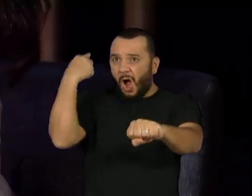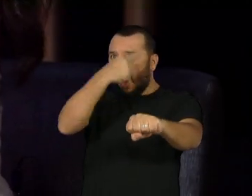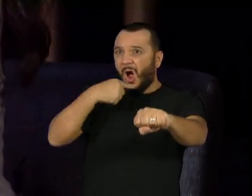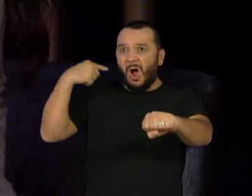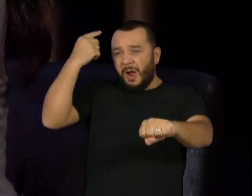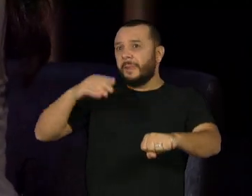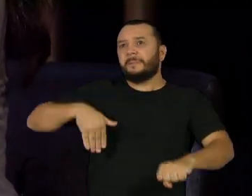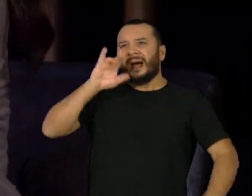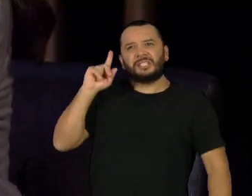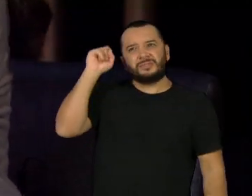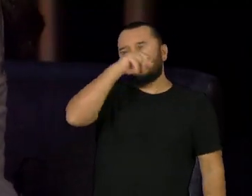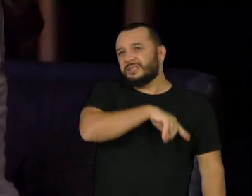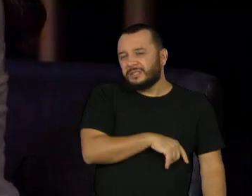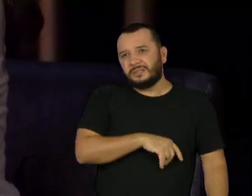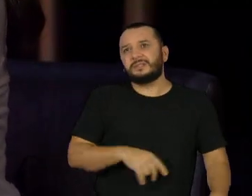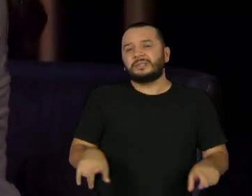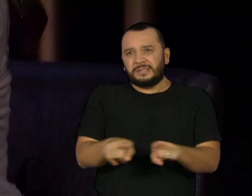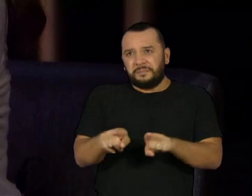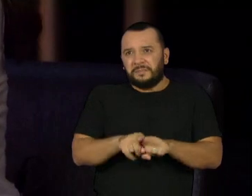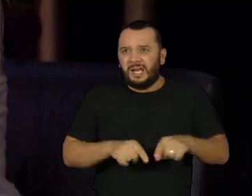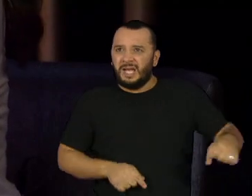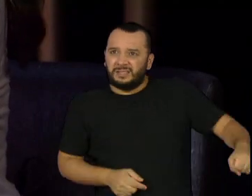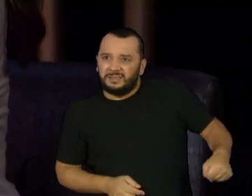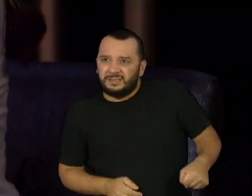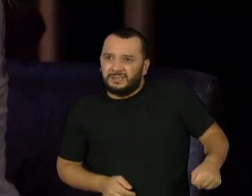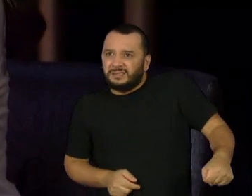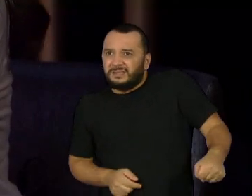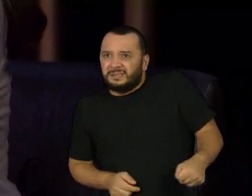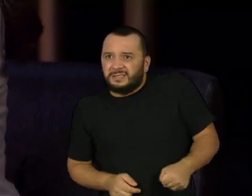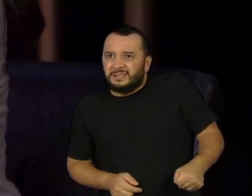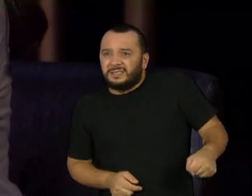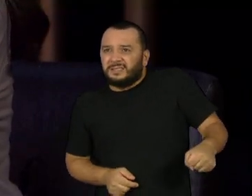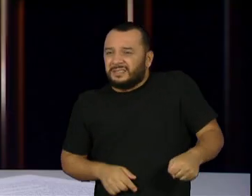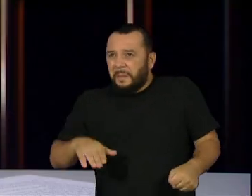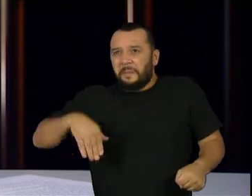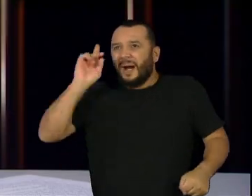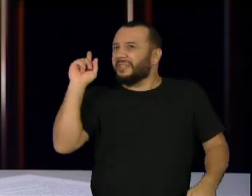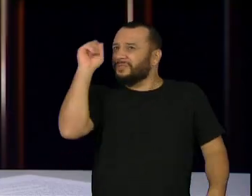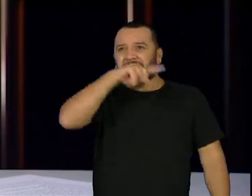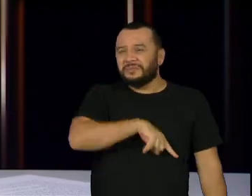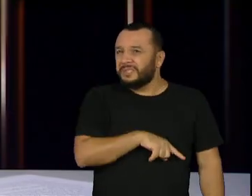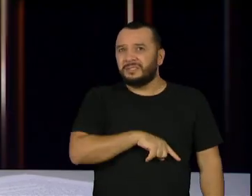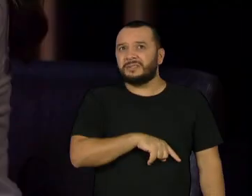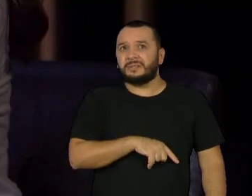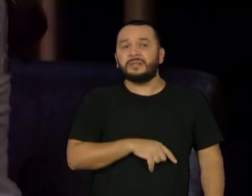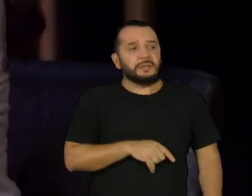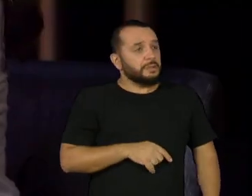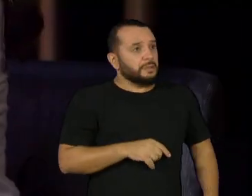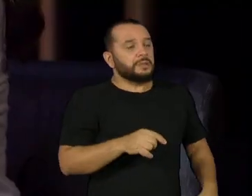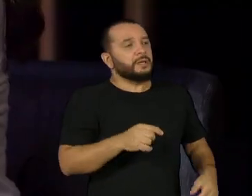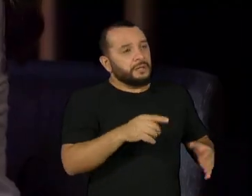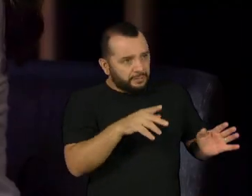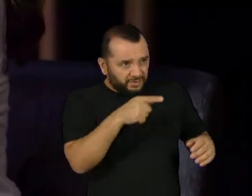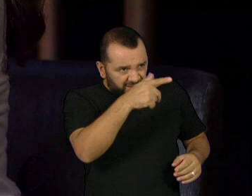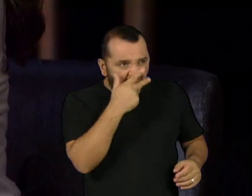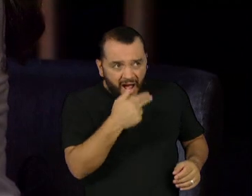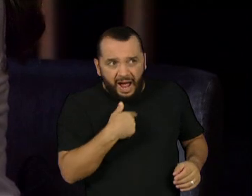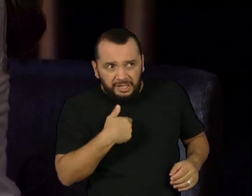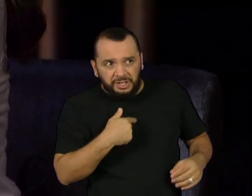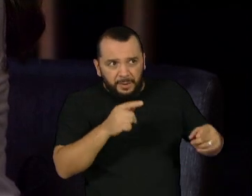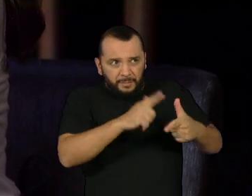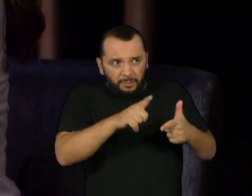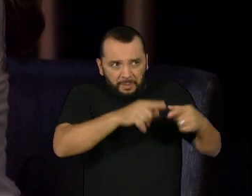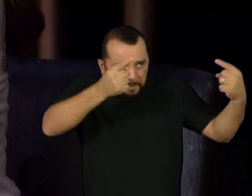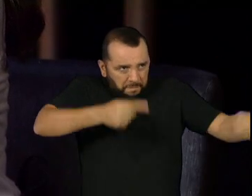poder fugir disso, não poder chamar alguém, não poder um ir até uma privilégio, loja. você acha? Porque você tem que enfrentar os problemas que